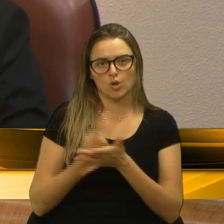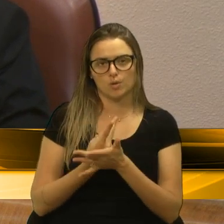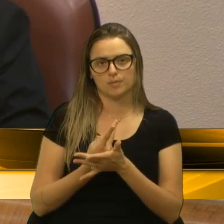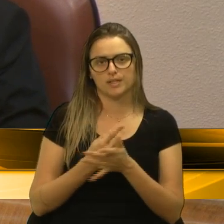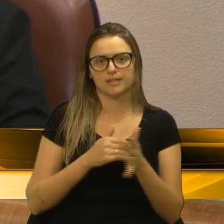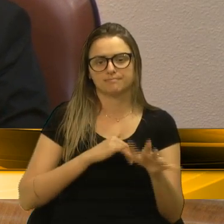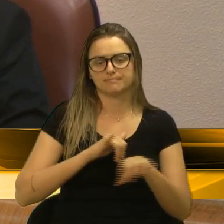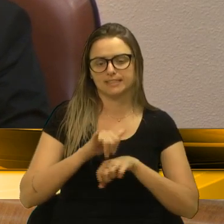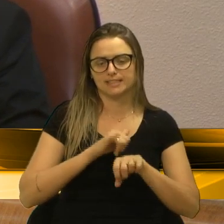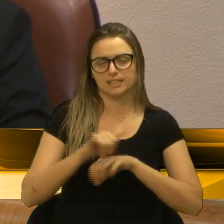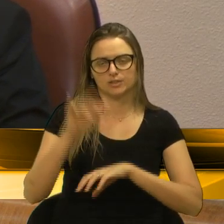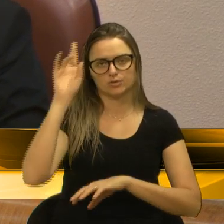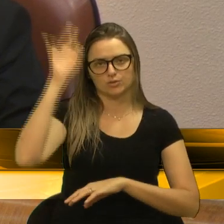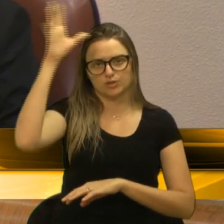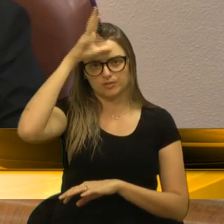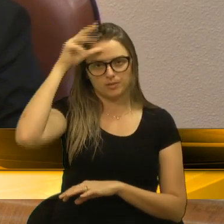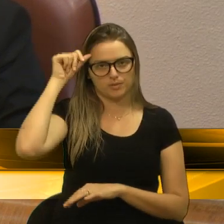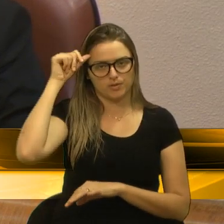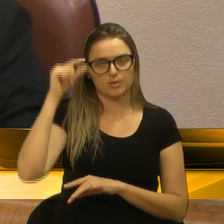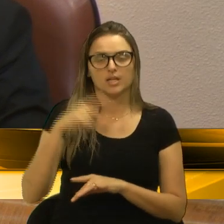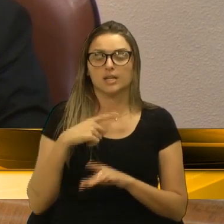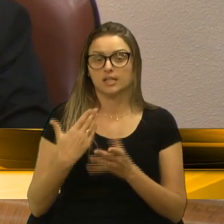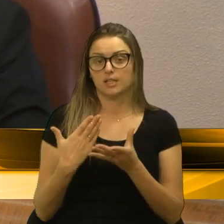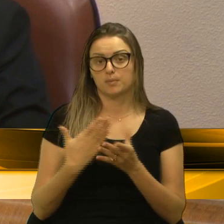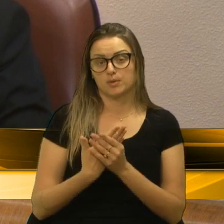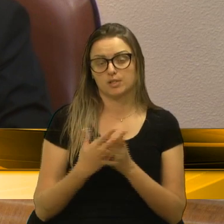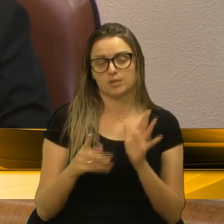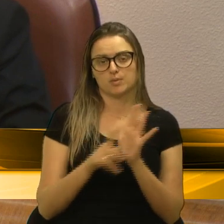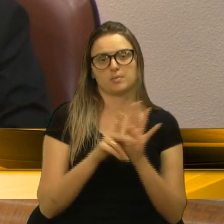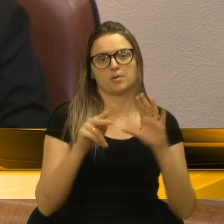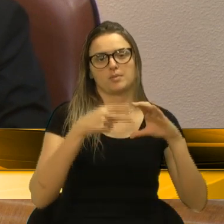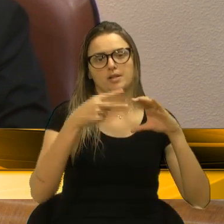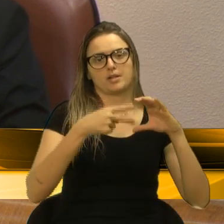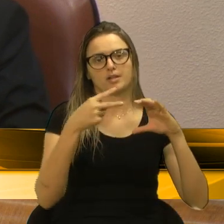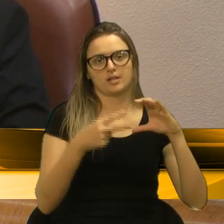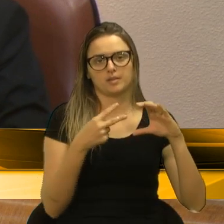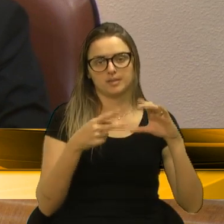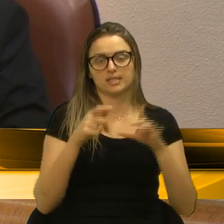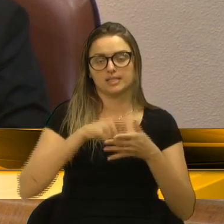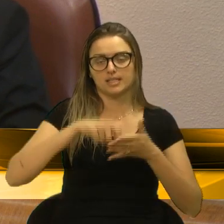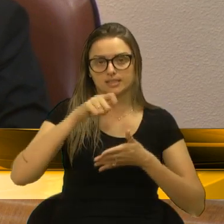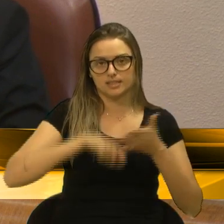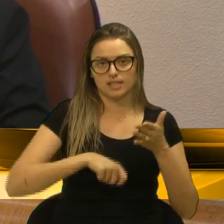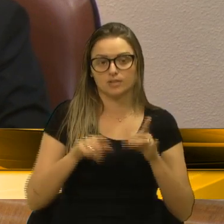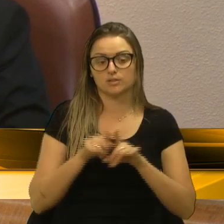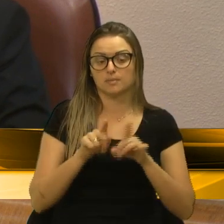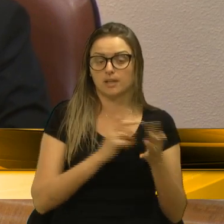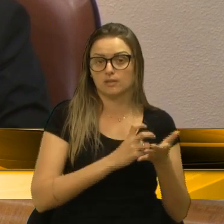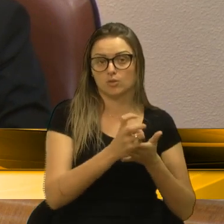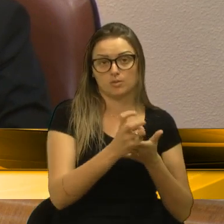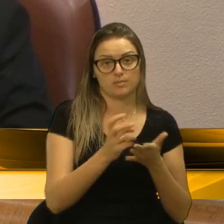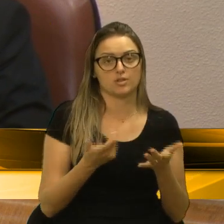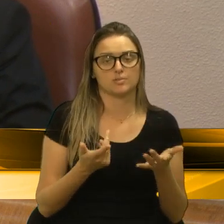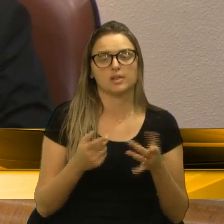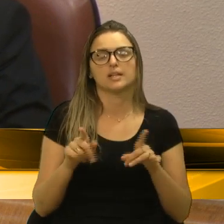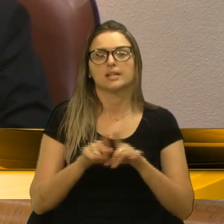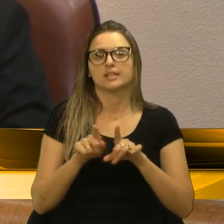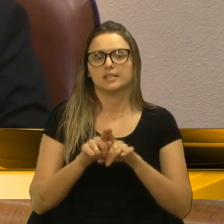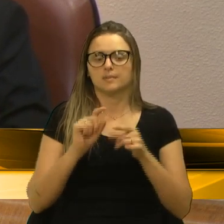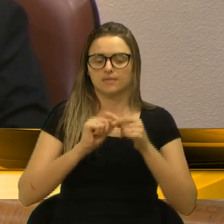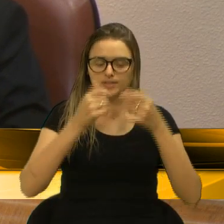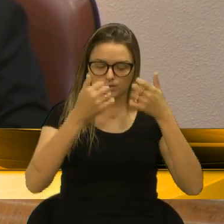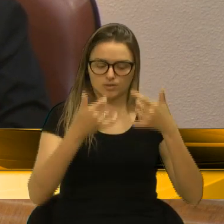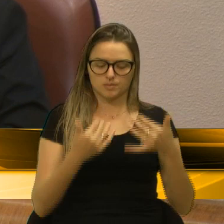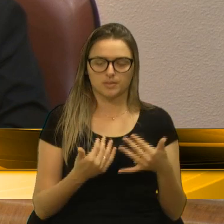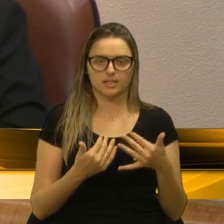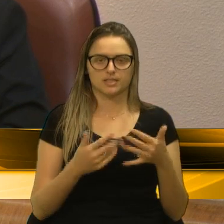político-administrativas dos prefeitos municipais, sujeito ao julgamento pela Câmara de Vereadores sancionados com a cassação do mandato, expondo informações